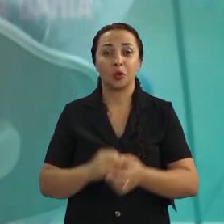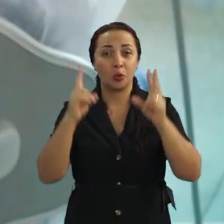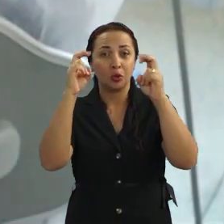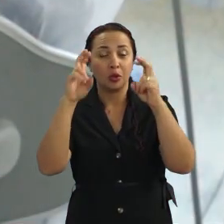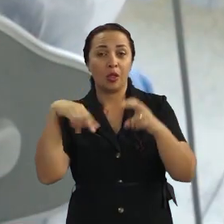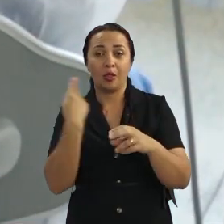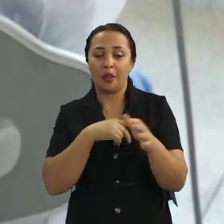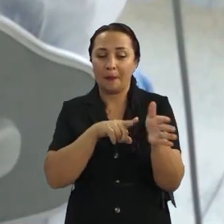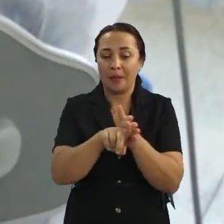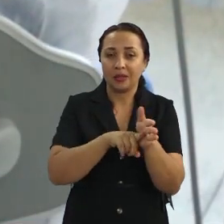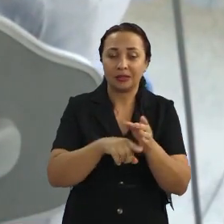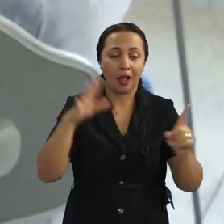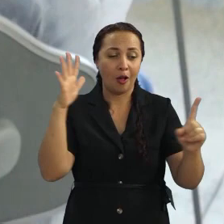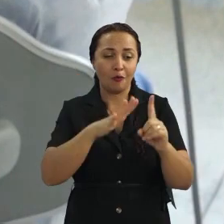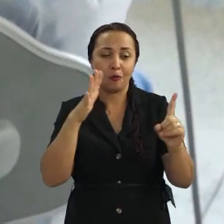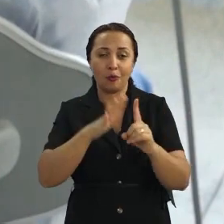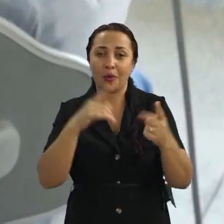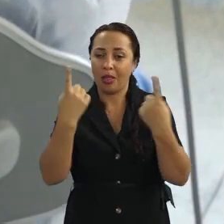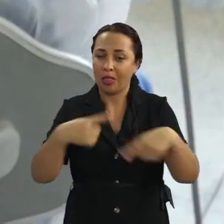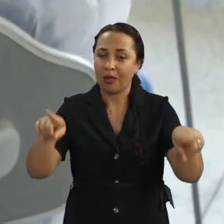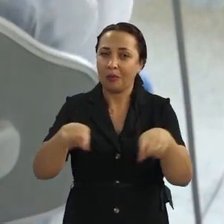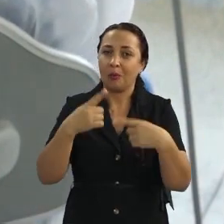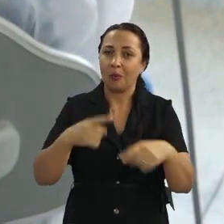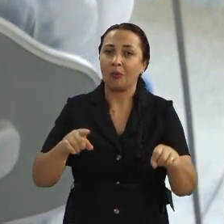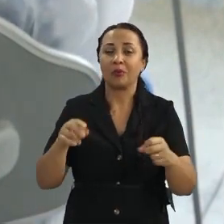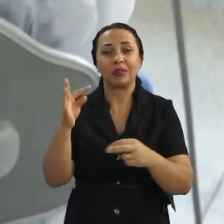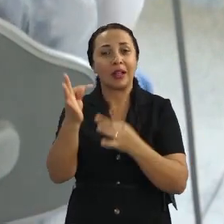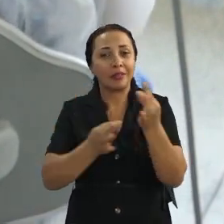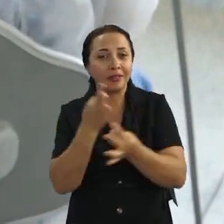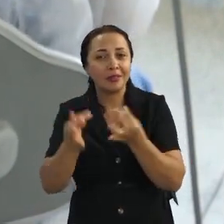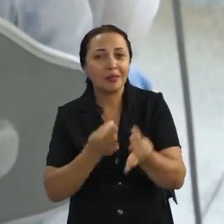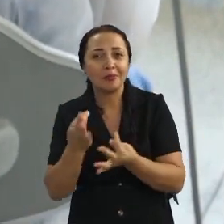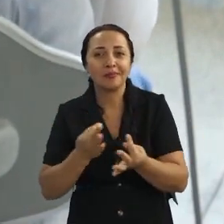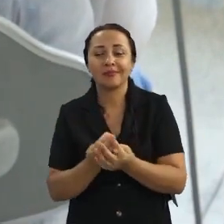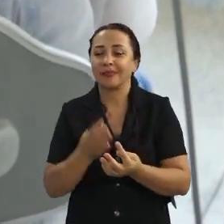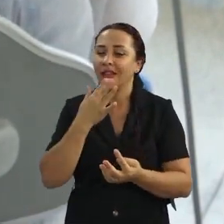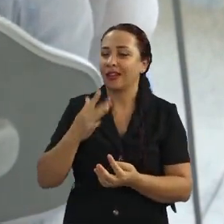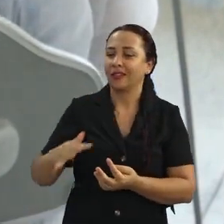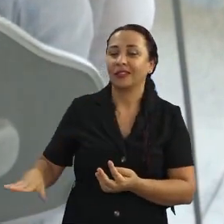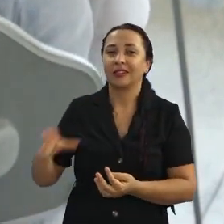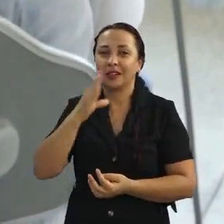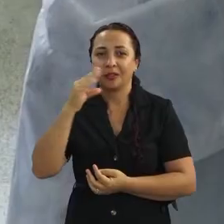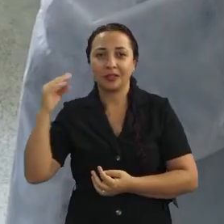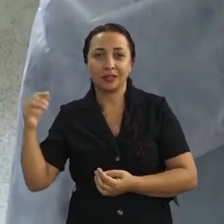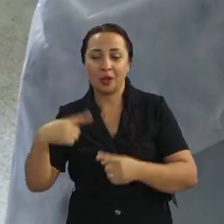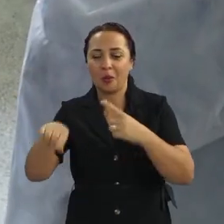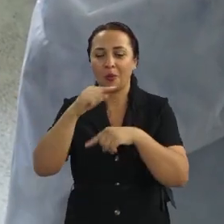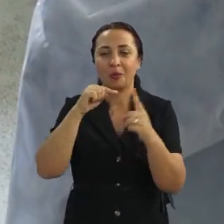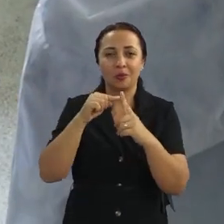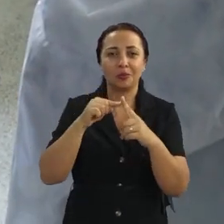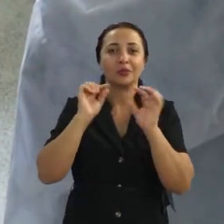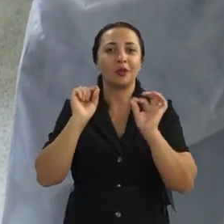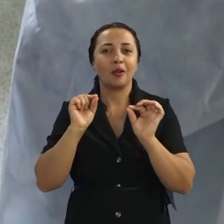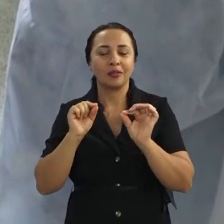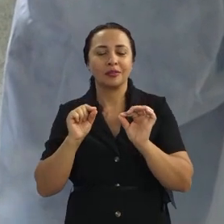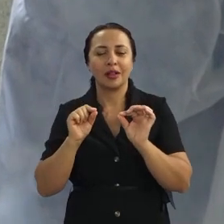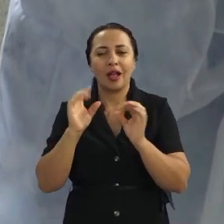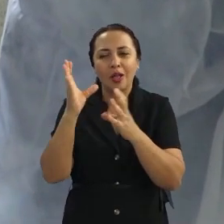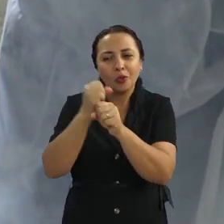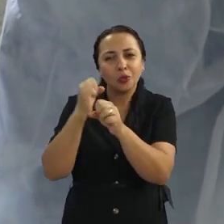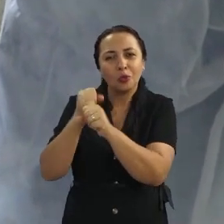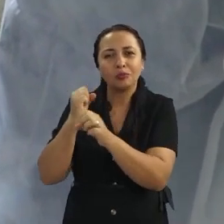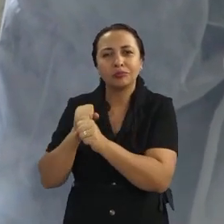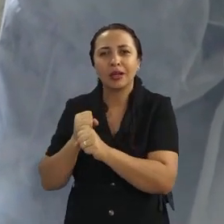o título da nossa pesquisa né a influência da música terapia frente ao atendimento Odontológico de criança e adolescentes e é justamente o objetivo dela